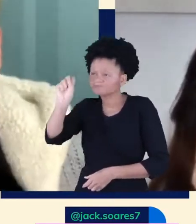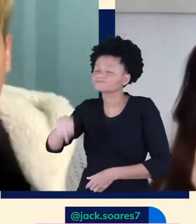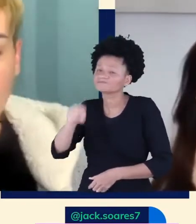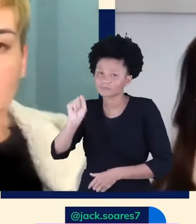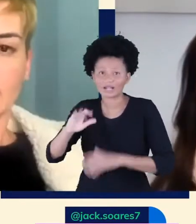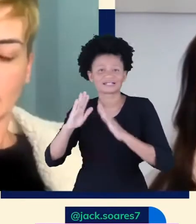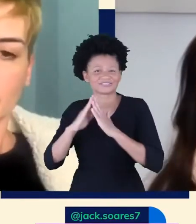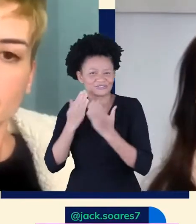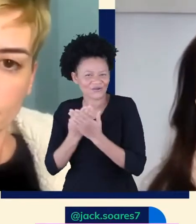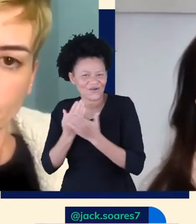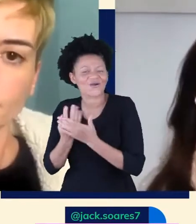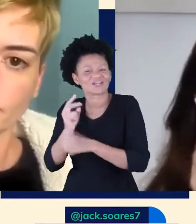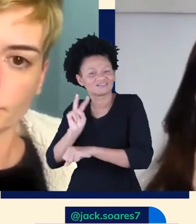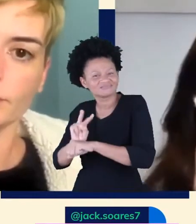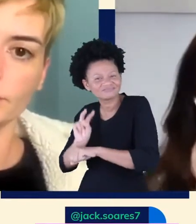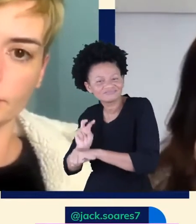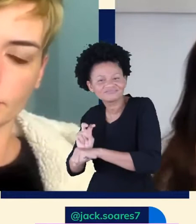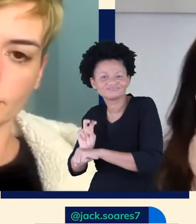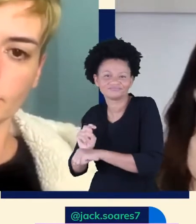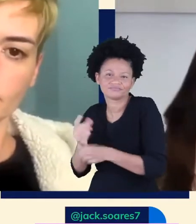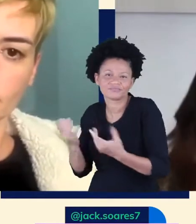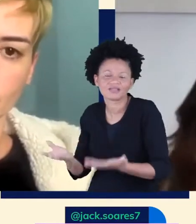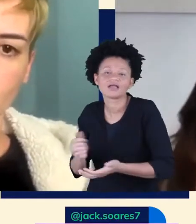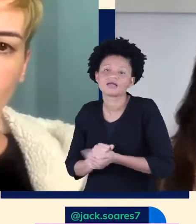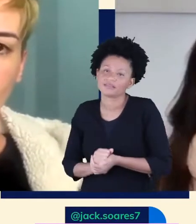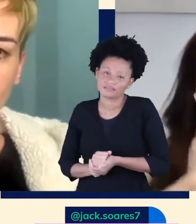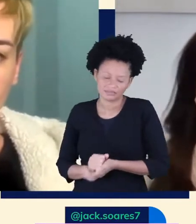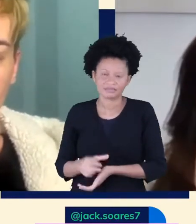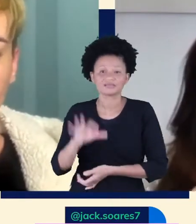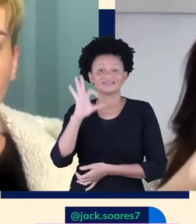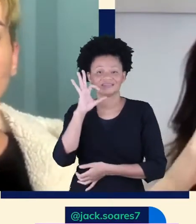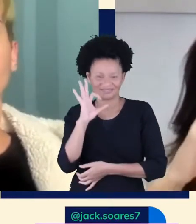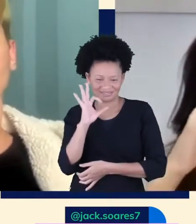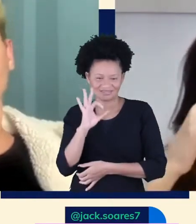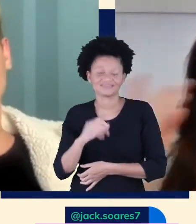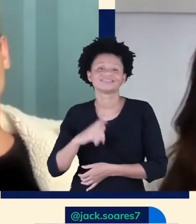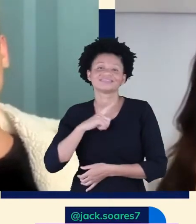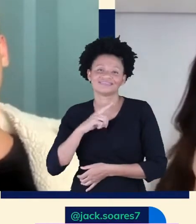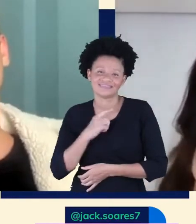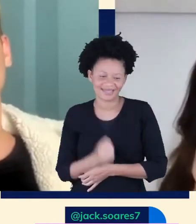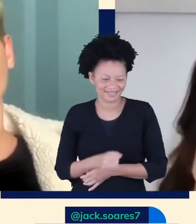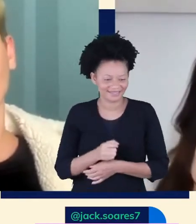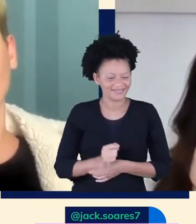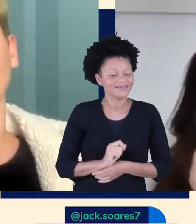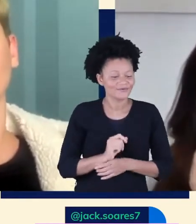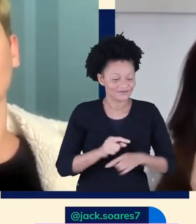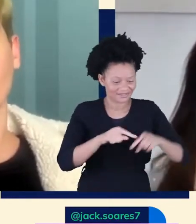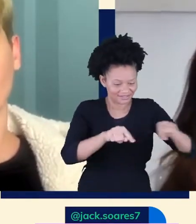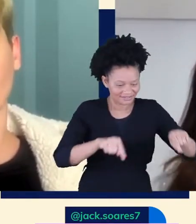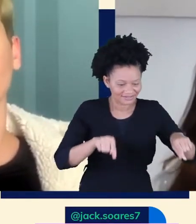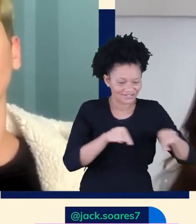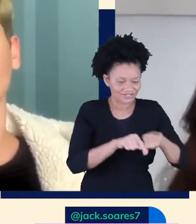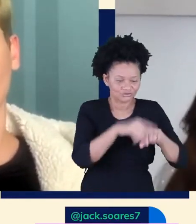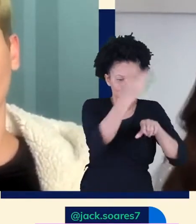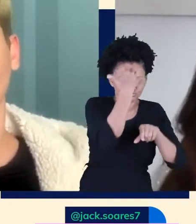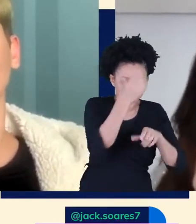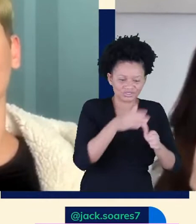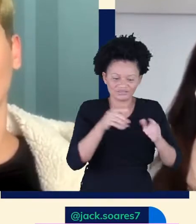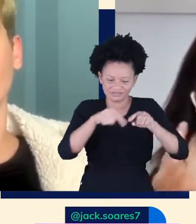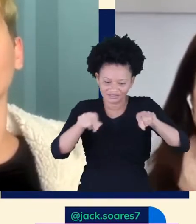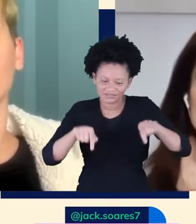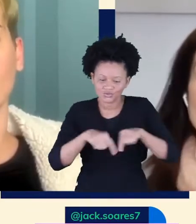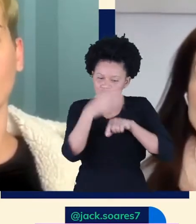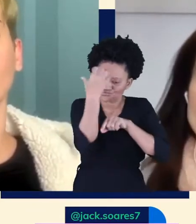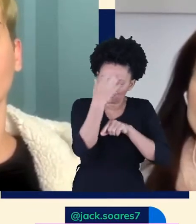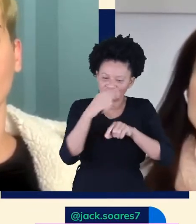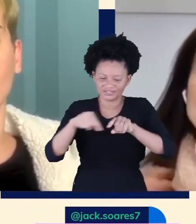Pode ser que sejam aqueles banheiros que tem 3 chuveirinhos, então tem que se explicar também esses limites, né? E